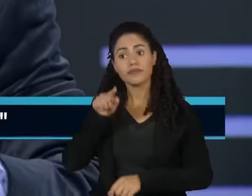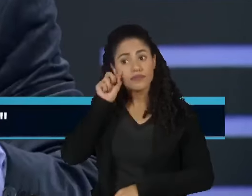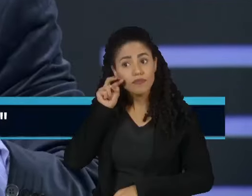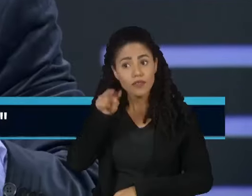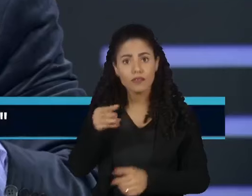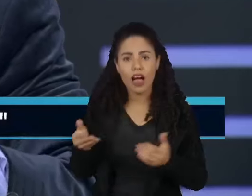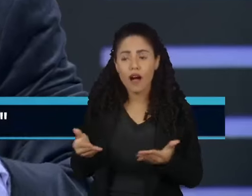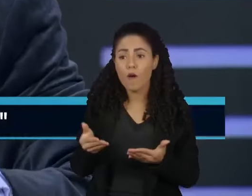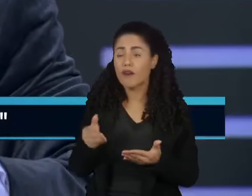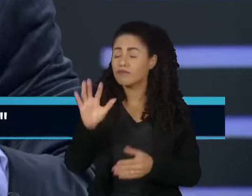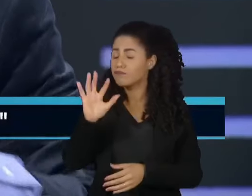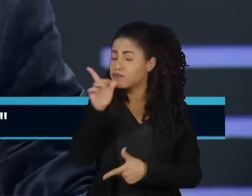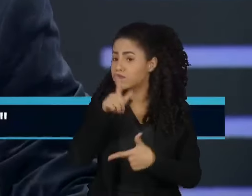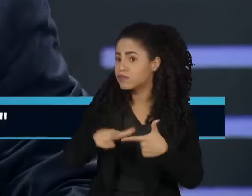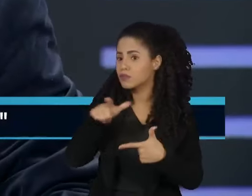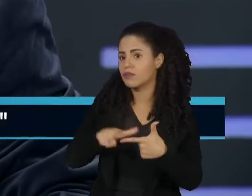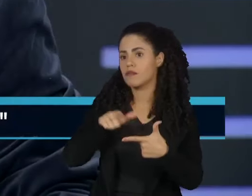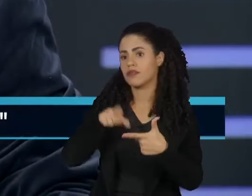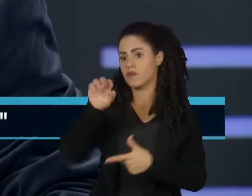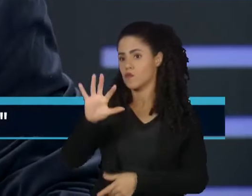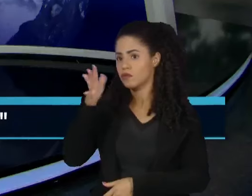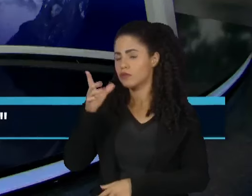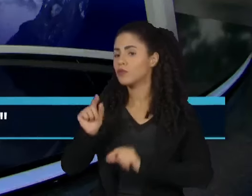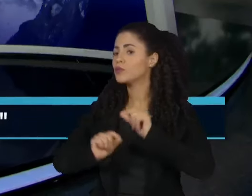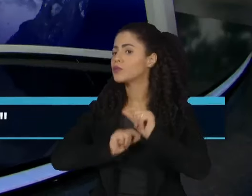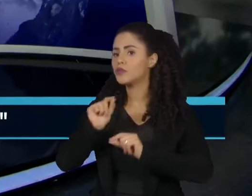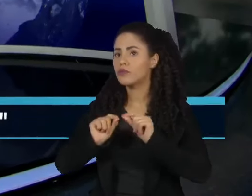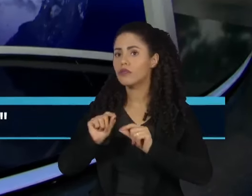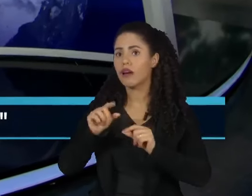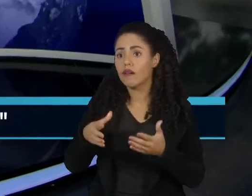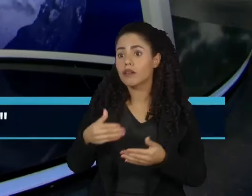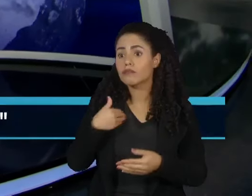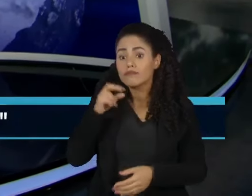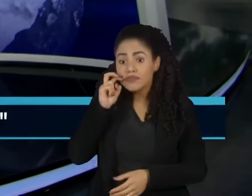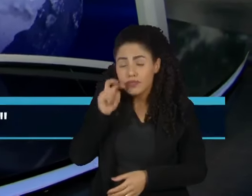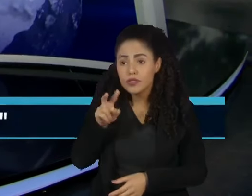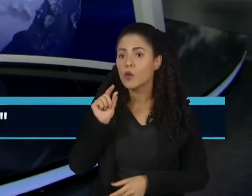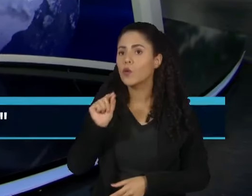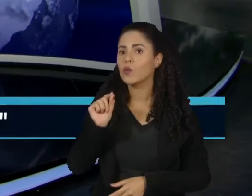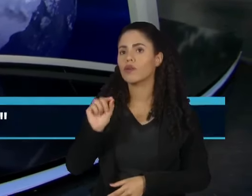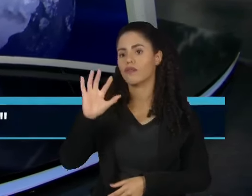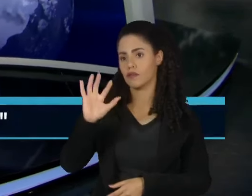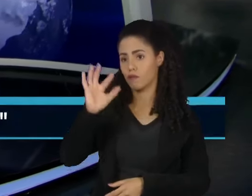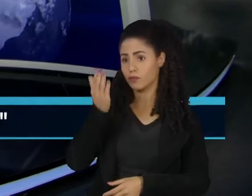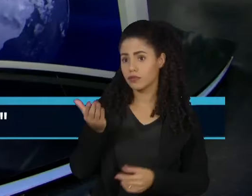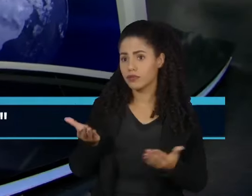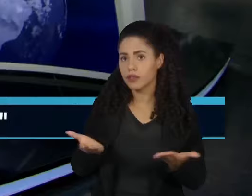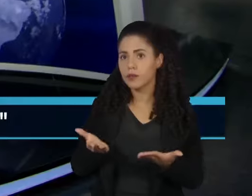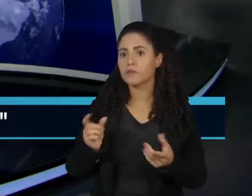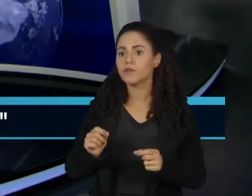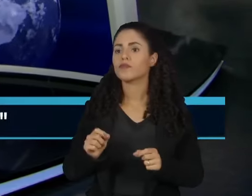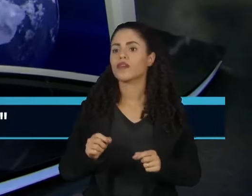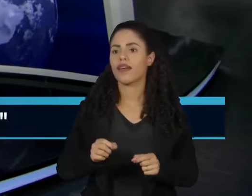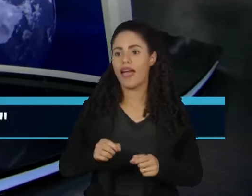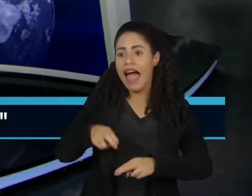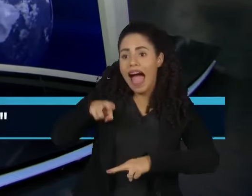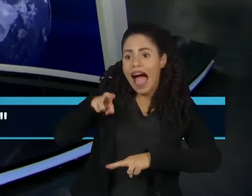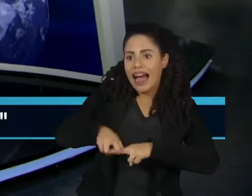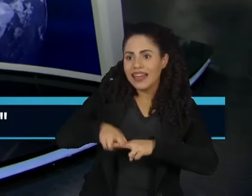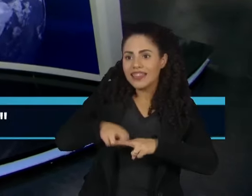grande rendição disso tudo, a grande novidade foi parafusar as